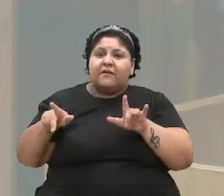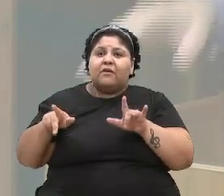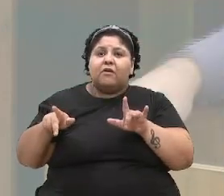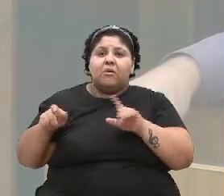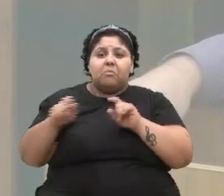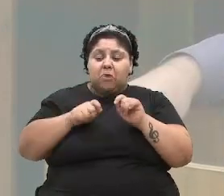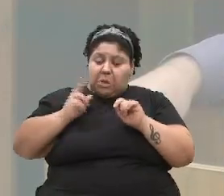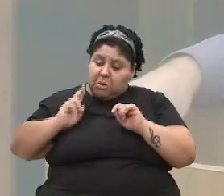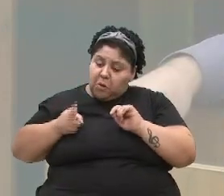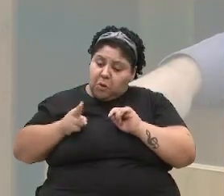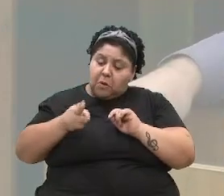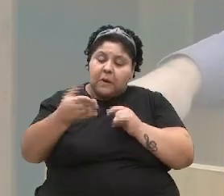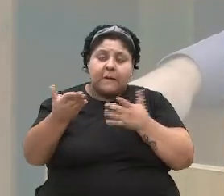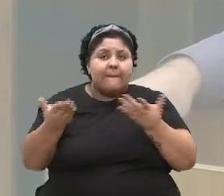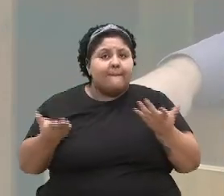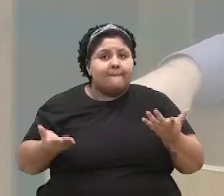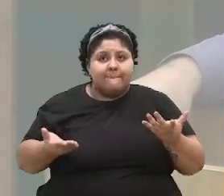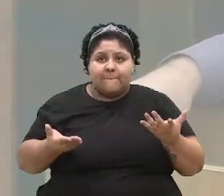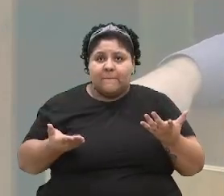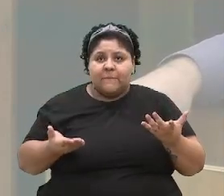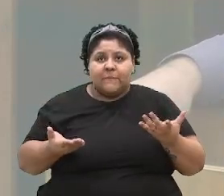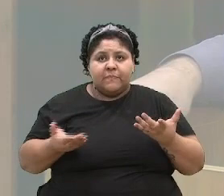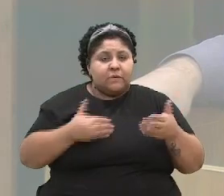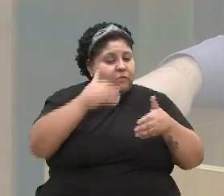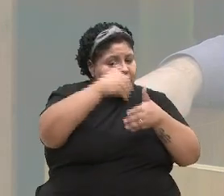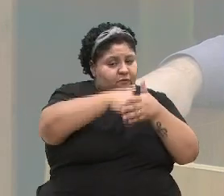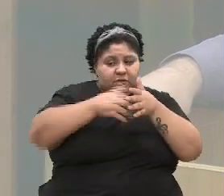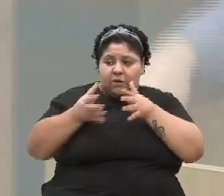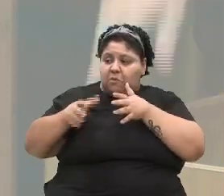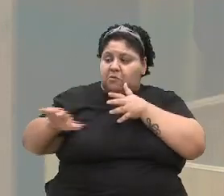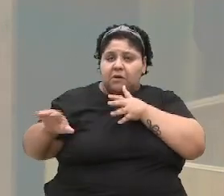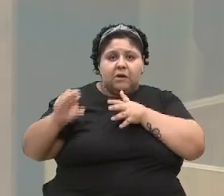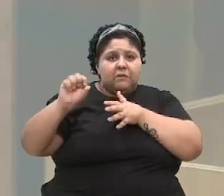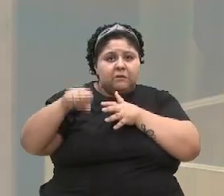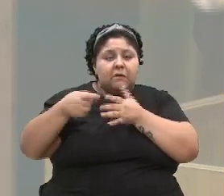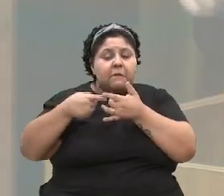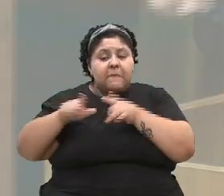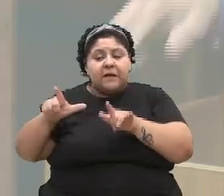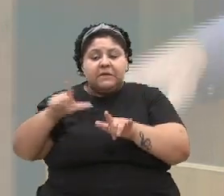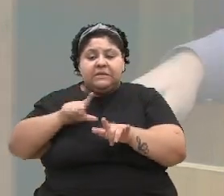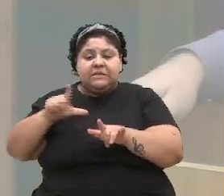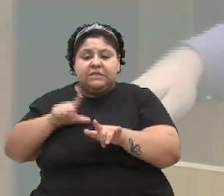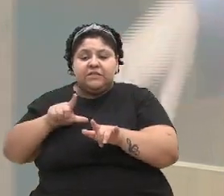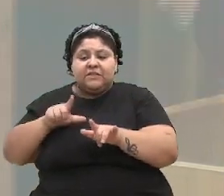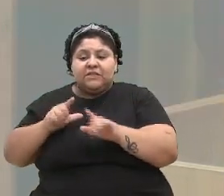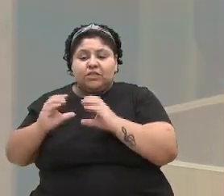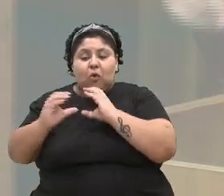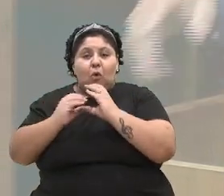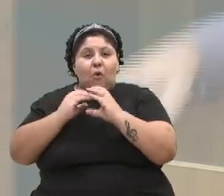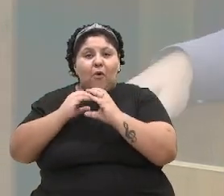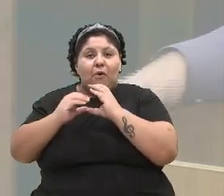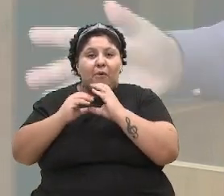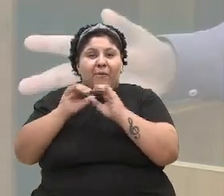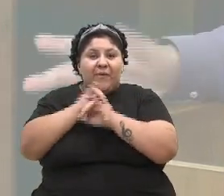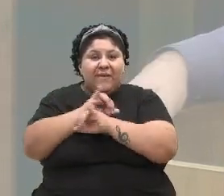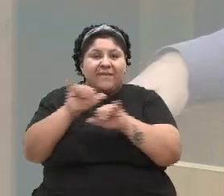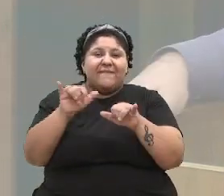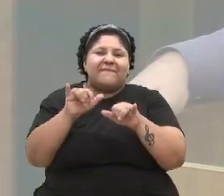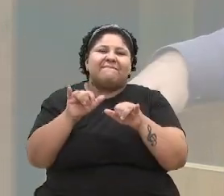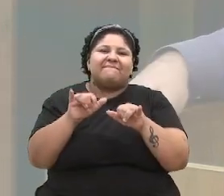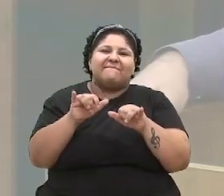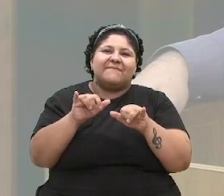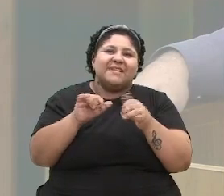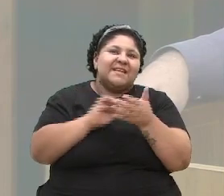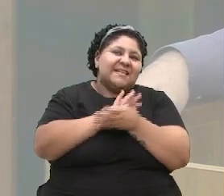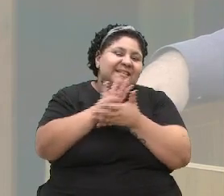seguir, né? Os colegas poderiam votar contrários ou favoráveis, mas se tivesse tido comunicação, informação, nada